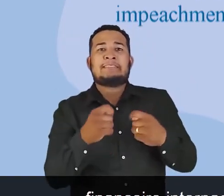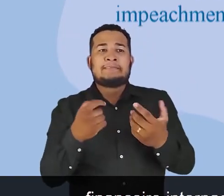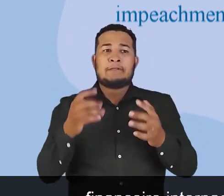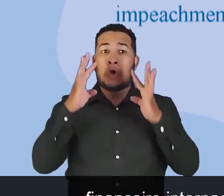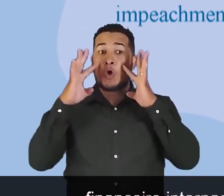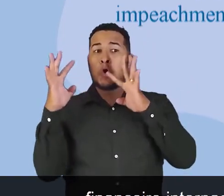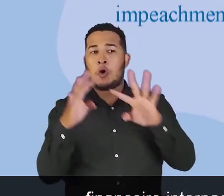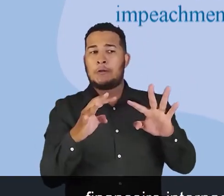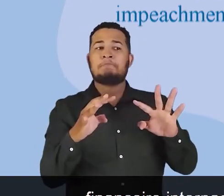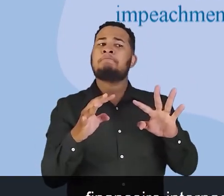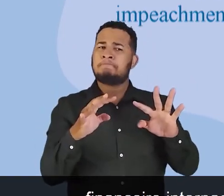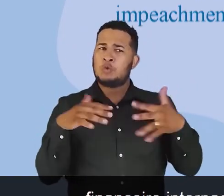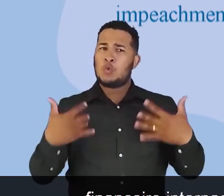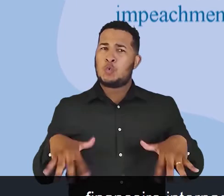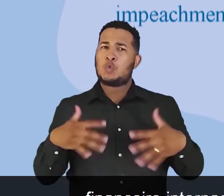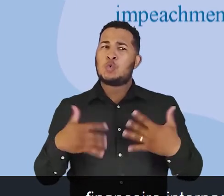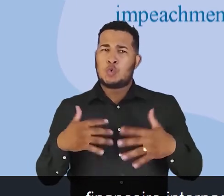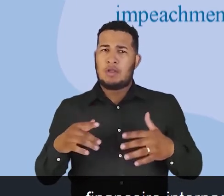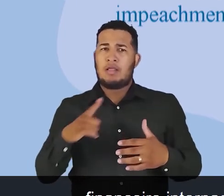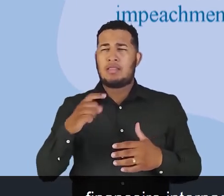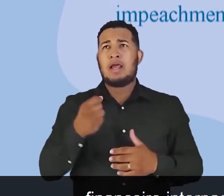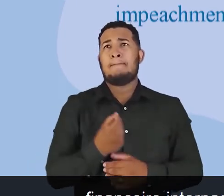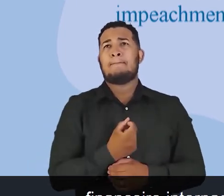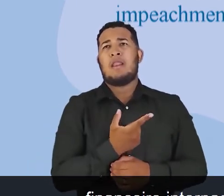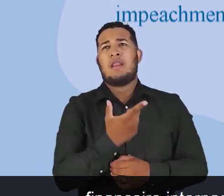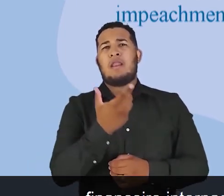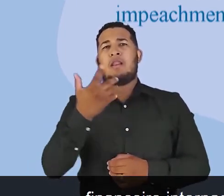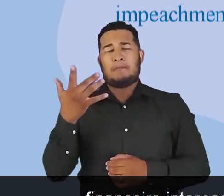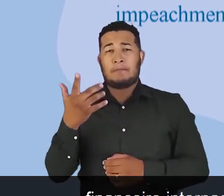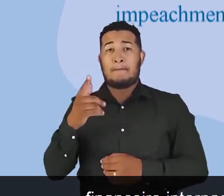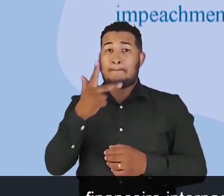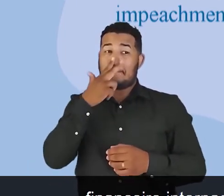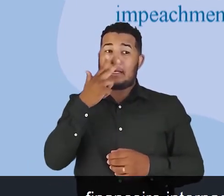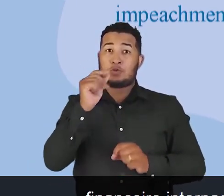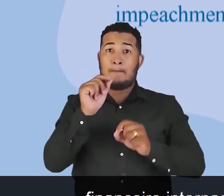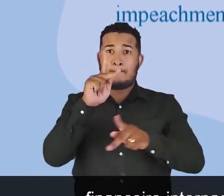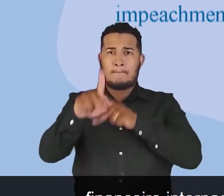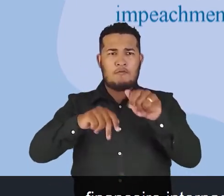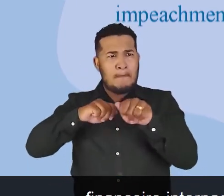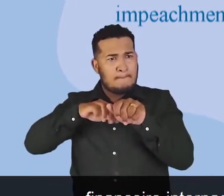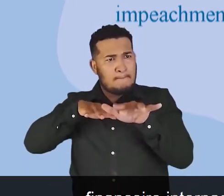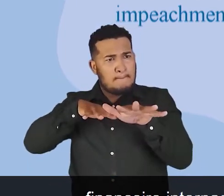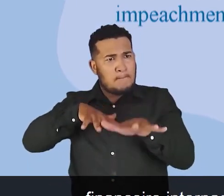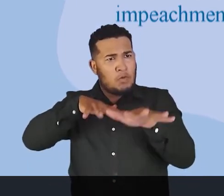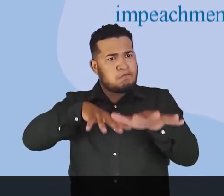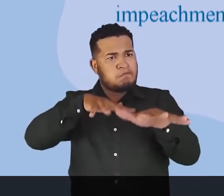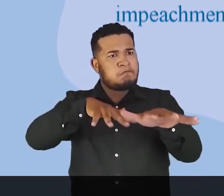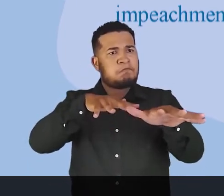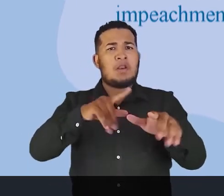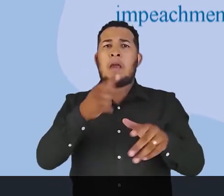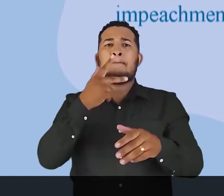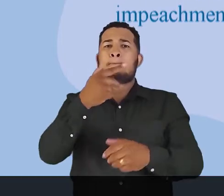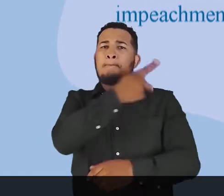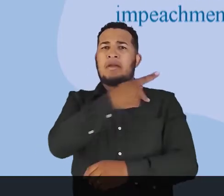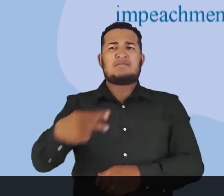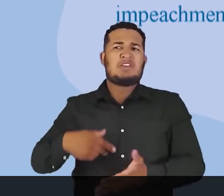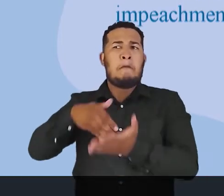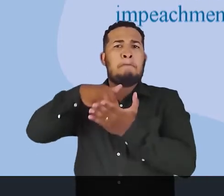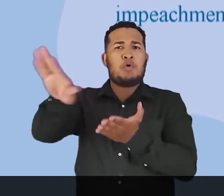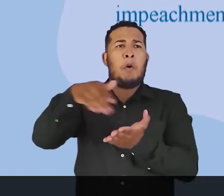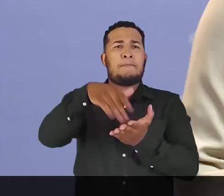financeiro internacional e uma gigantesca dívida externa levaram a população às ruas exigindo o impeachment